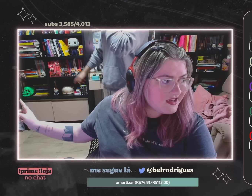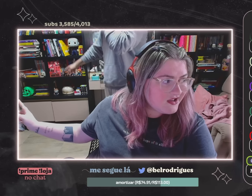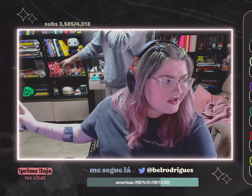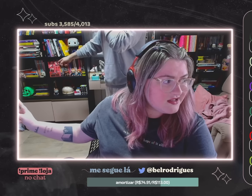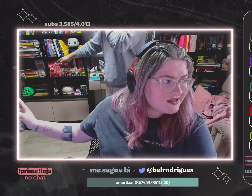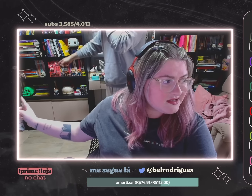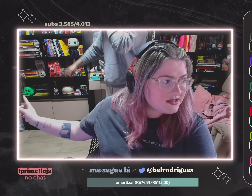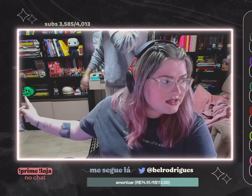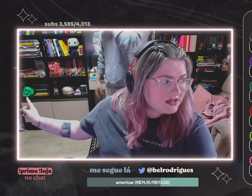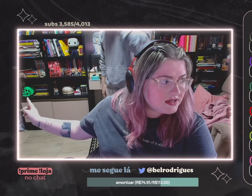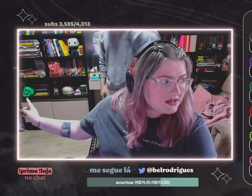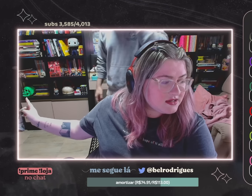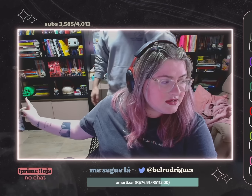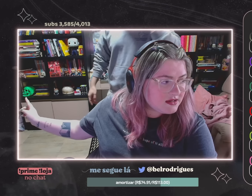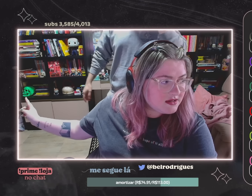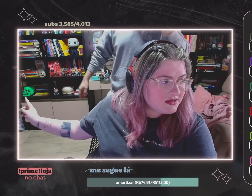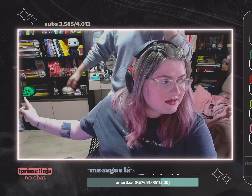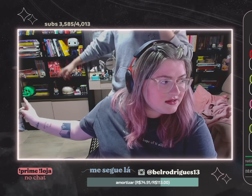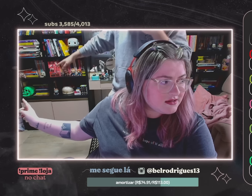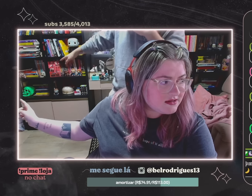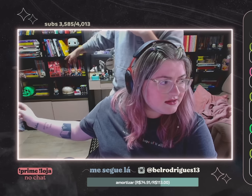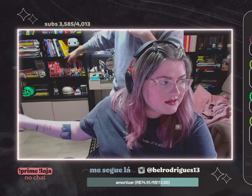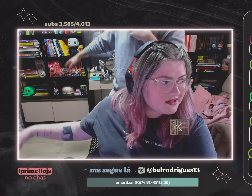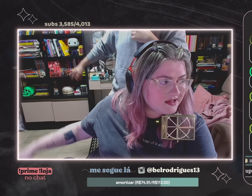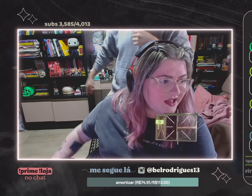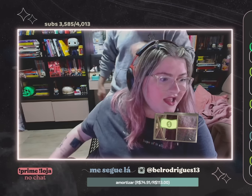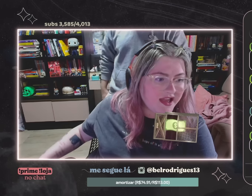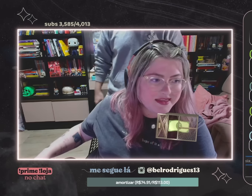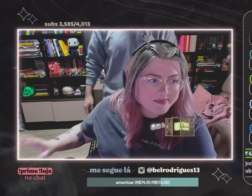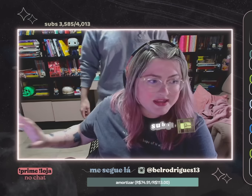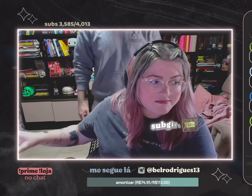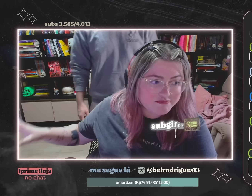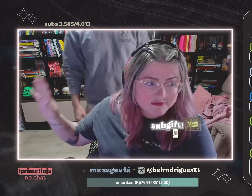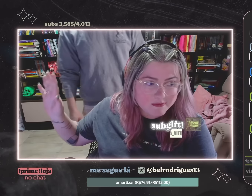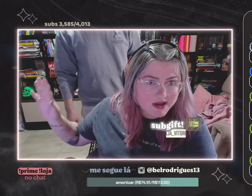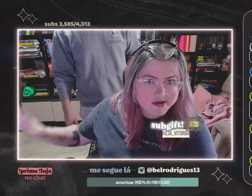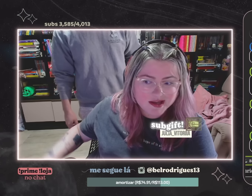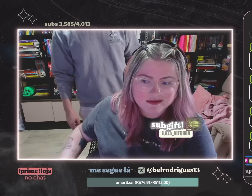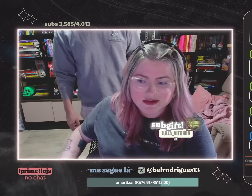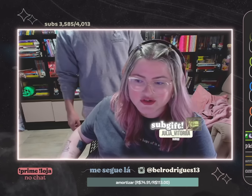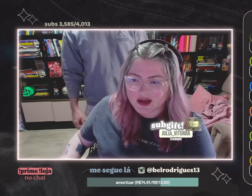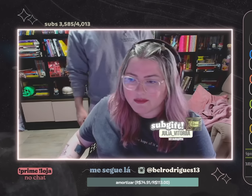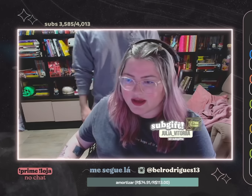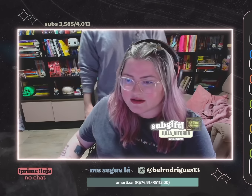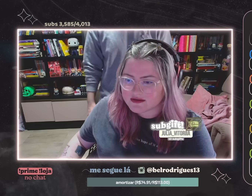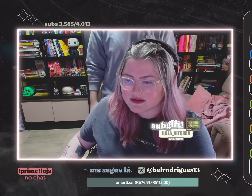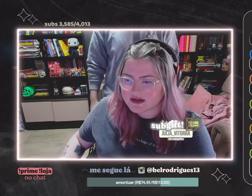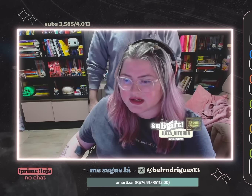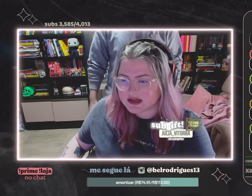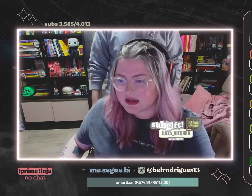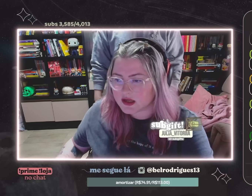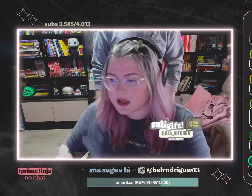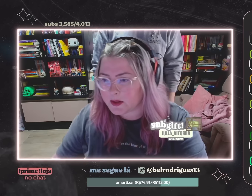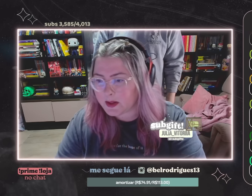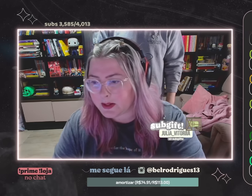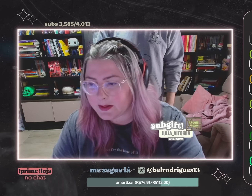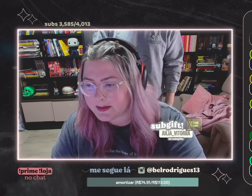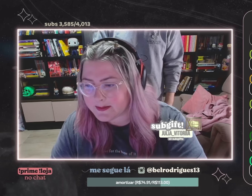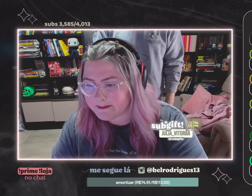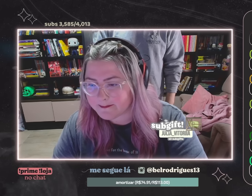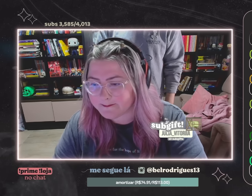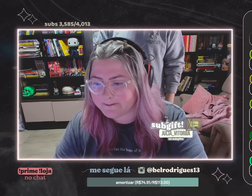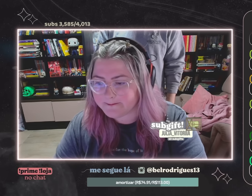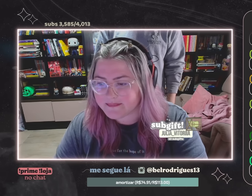ó tá aqui ó tá até com radiação tomar cuidado quando chegar perto e apresentou a